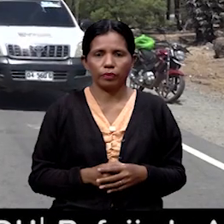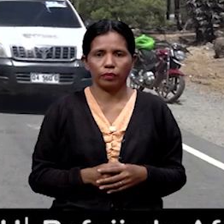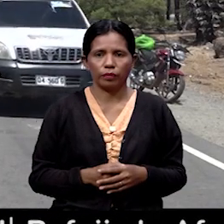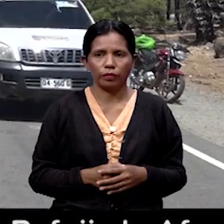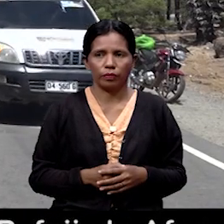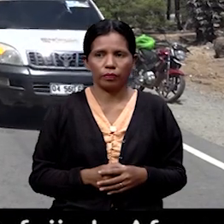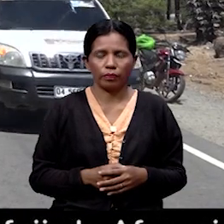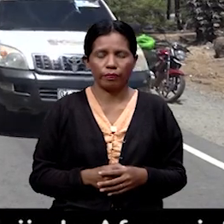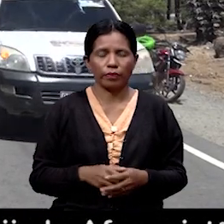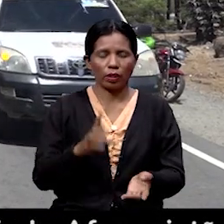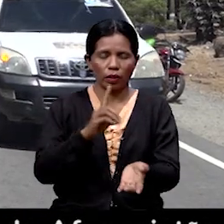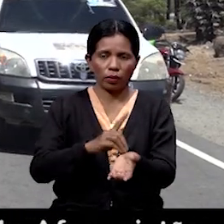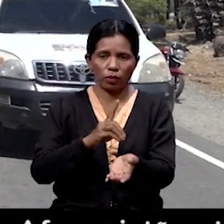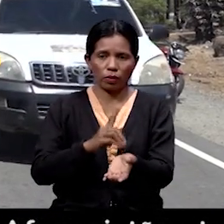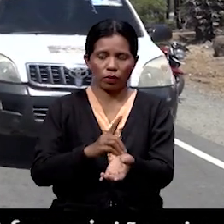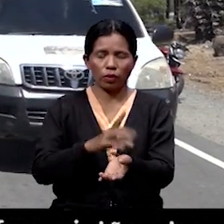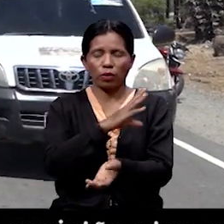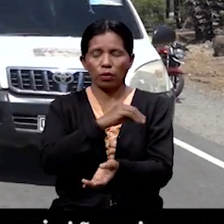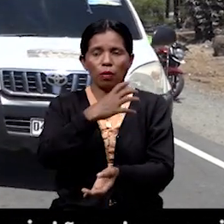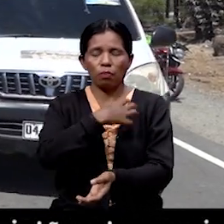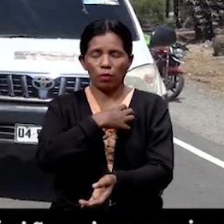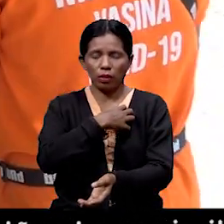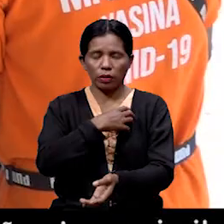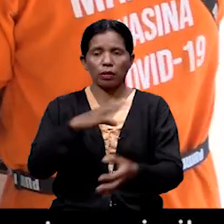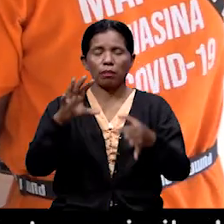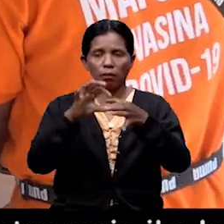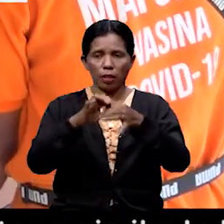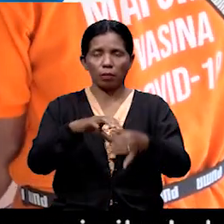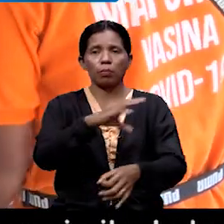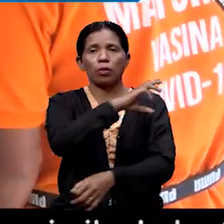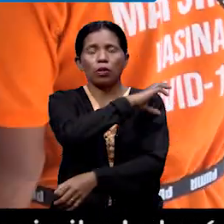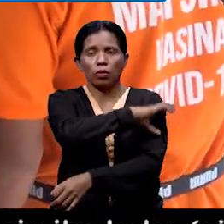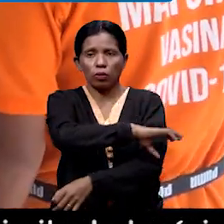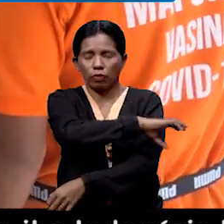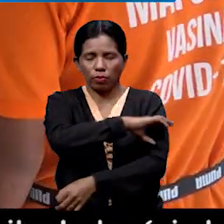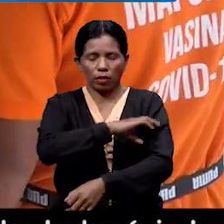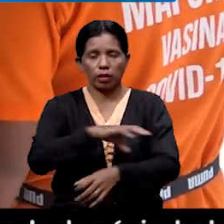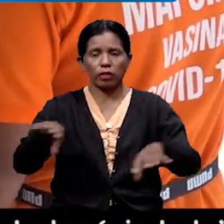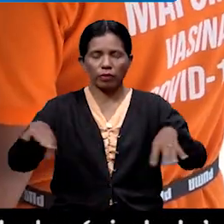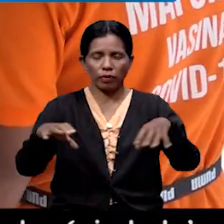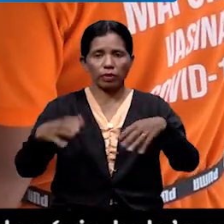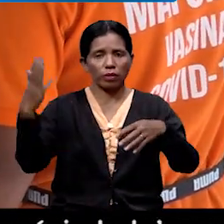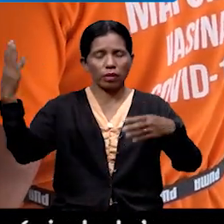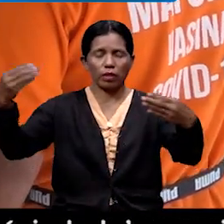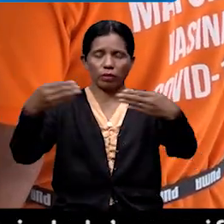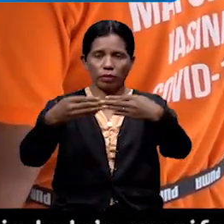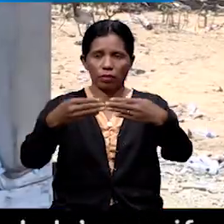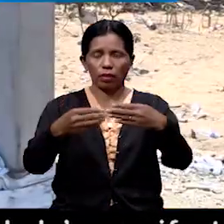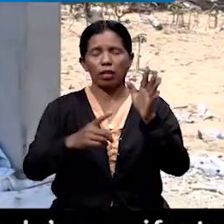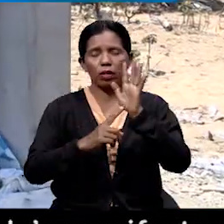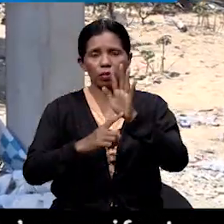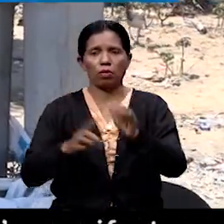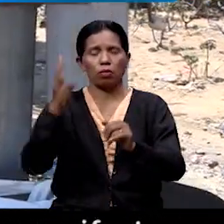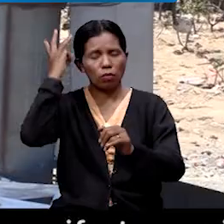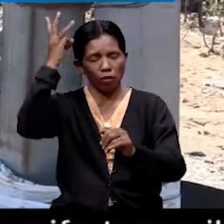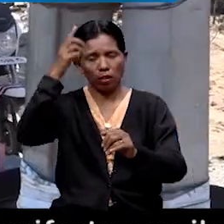Pessoal saúde, polícia esquadra metinaro no membro Cruz Vermelha, nebe hala oknar e aponto entrada iha metinaro. Hato preocupação ne,